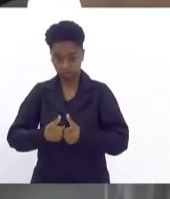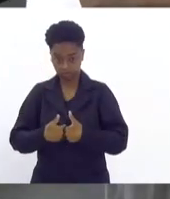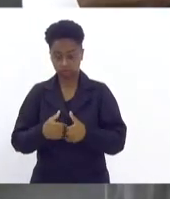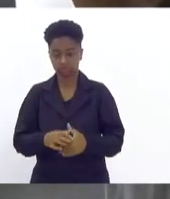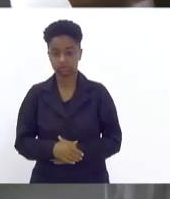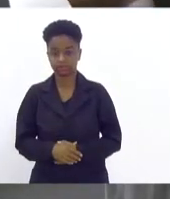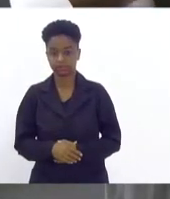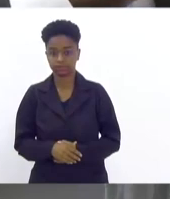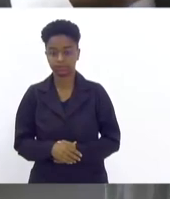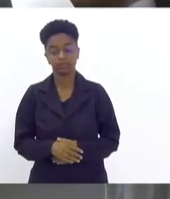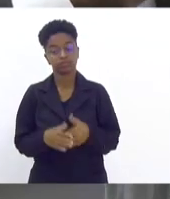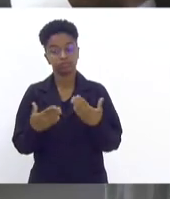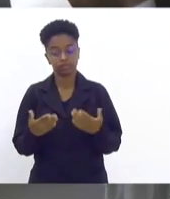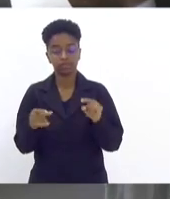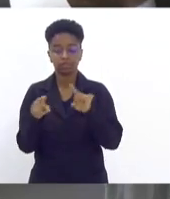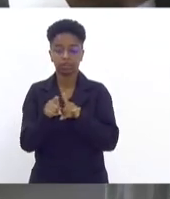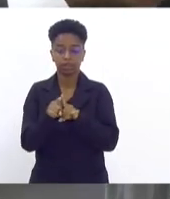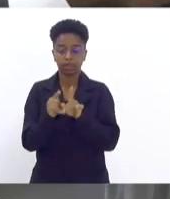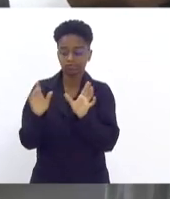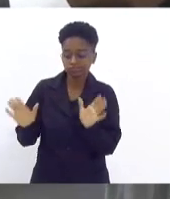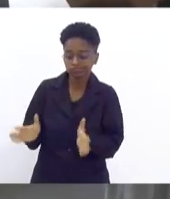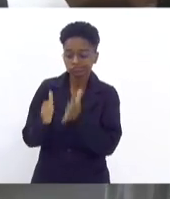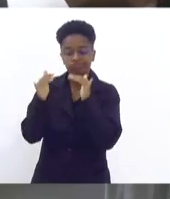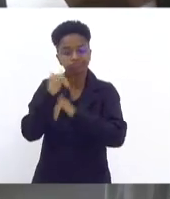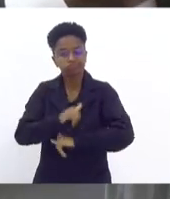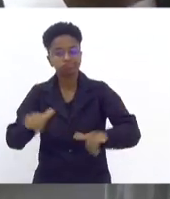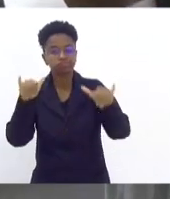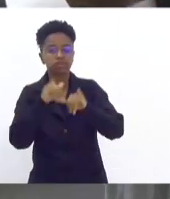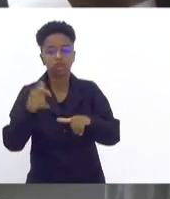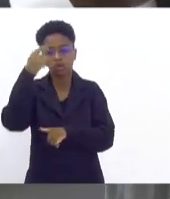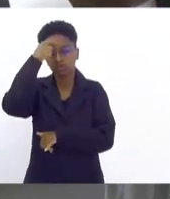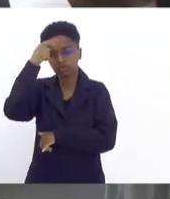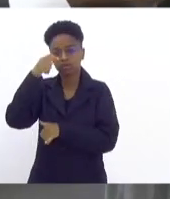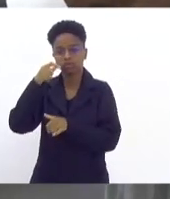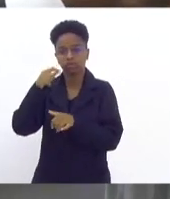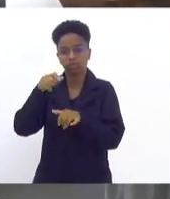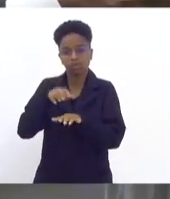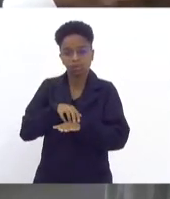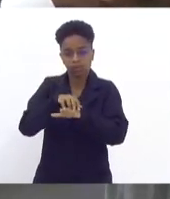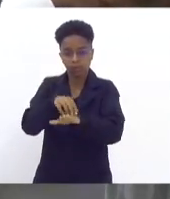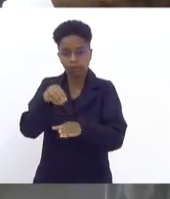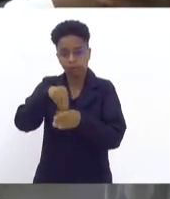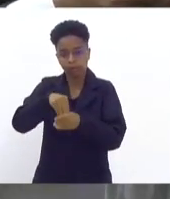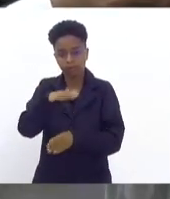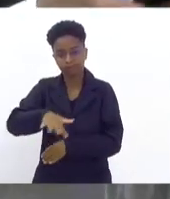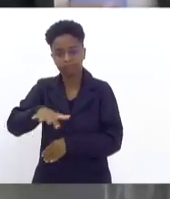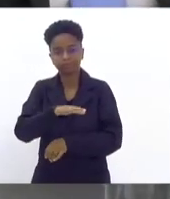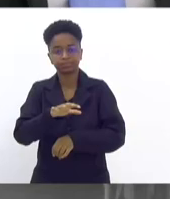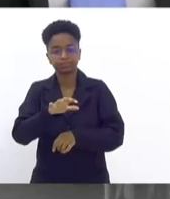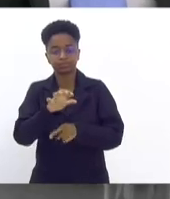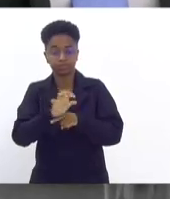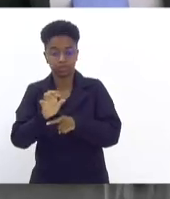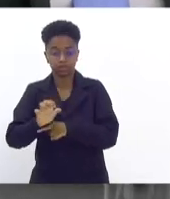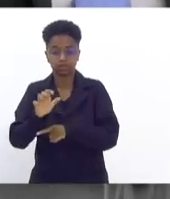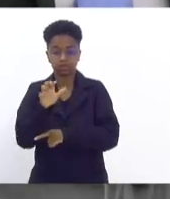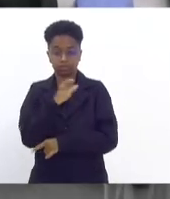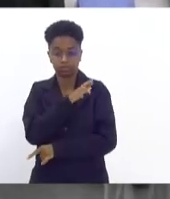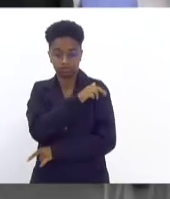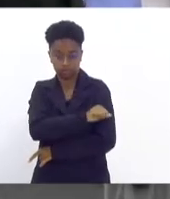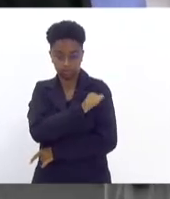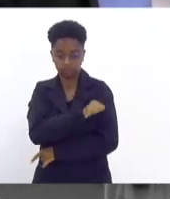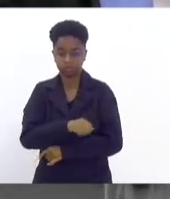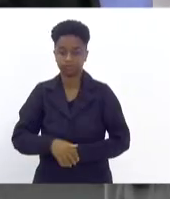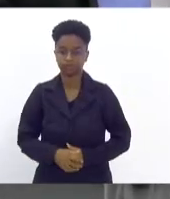TEA, bem como promover campanhas de conscientização no trânsito no âmbito do Estado do Rio de Janeiro. Meu parecer é pela constitucionalidade em